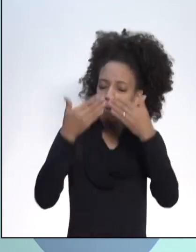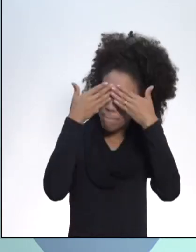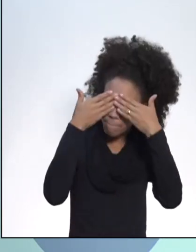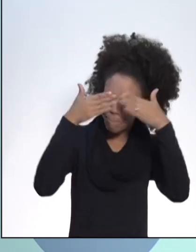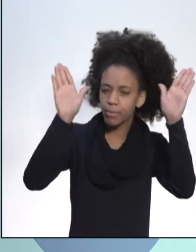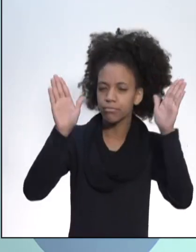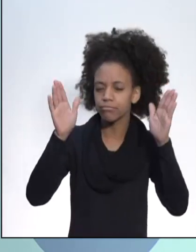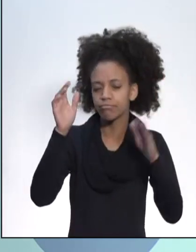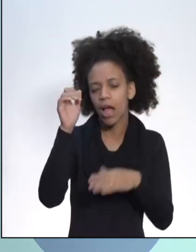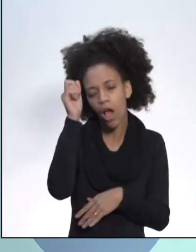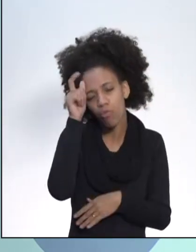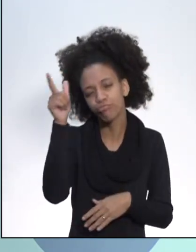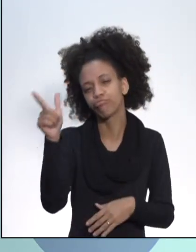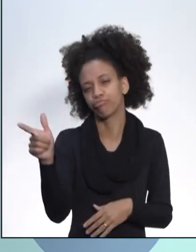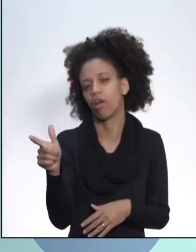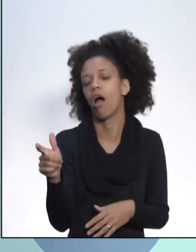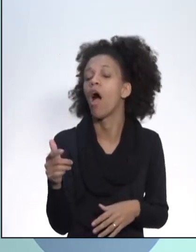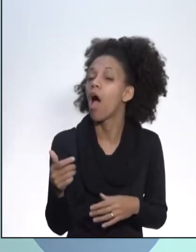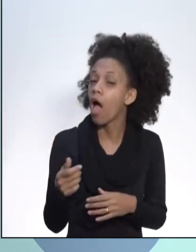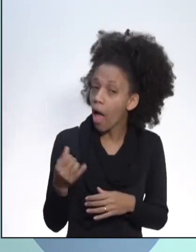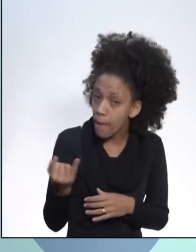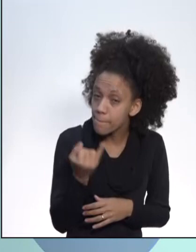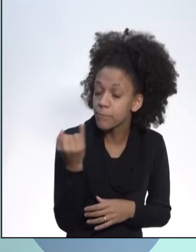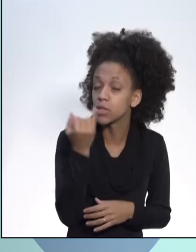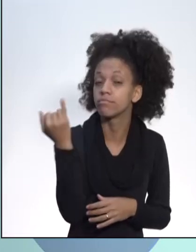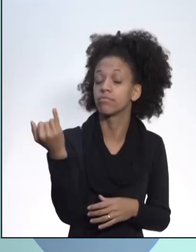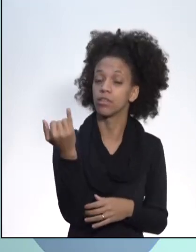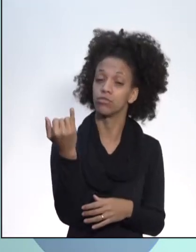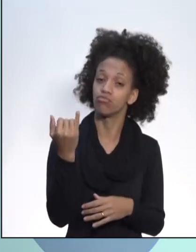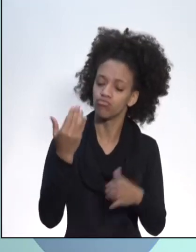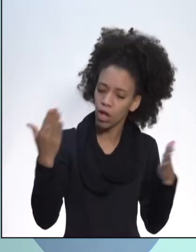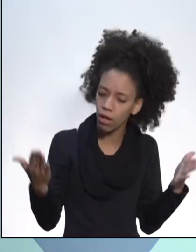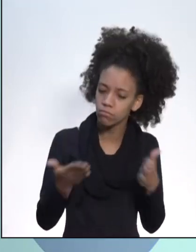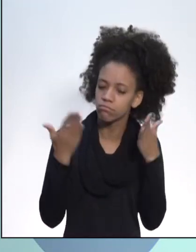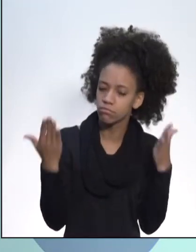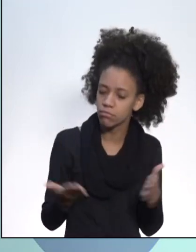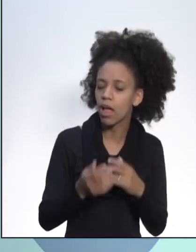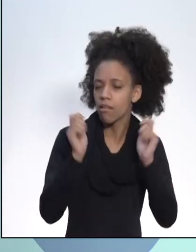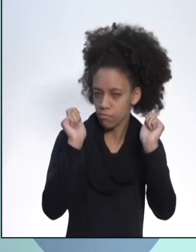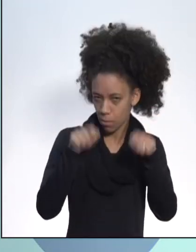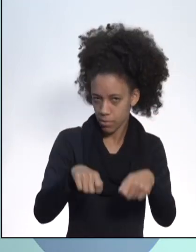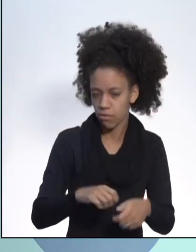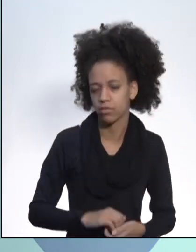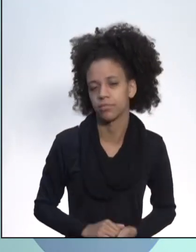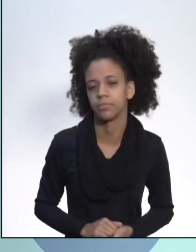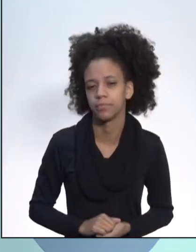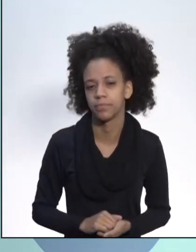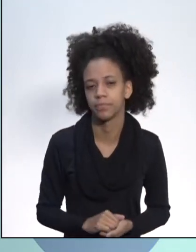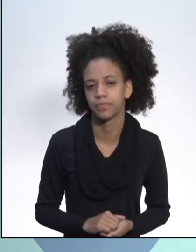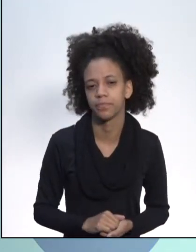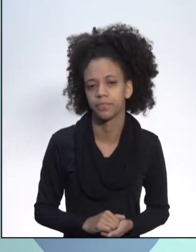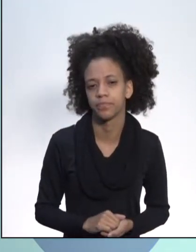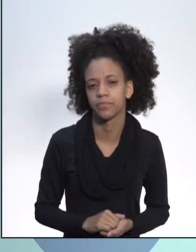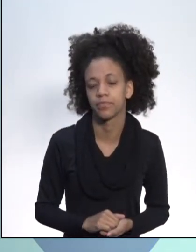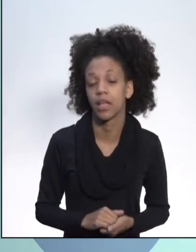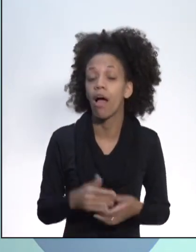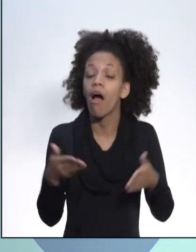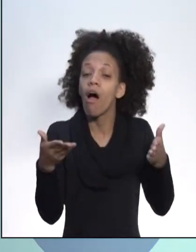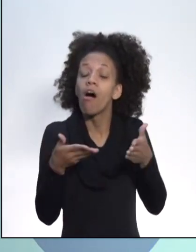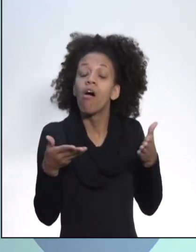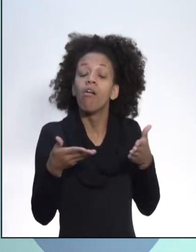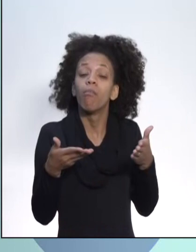Por isso que é importante a gente aumentar, potencializar essa competência. A gente vai continuar